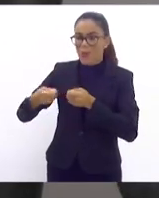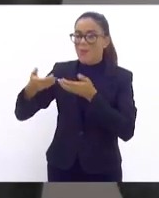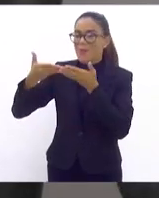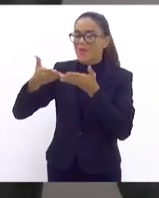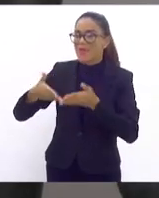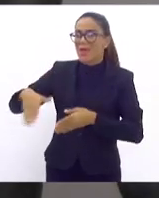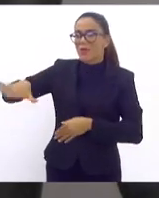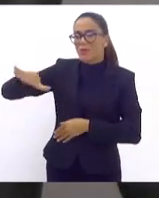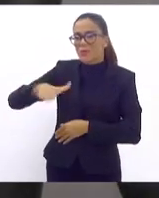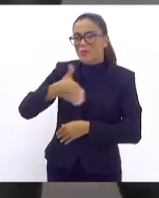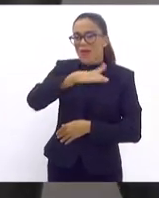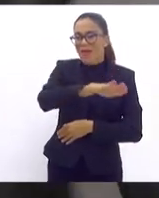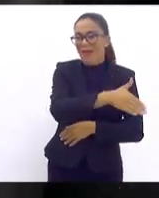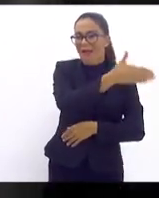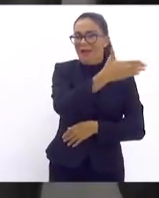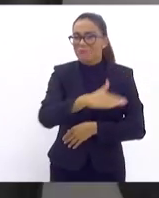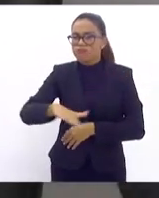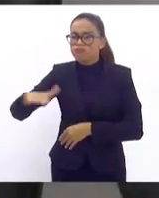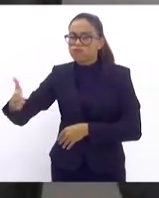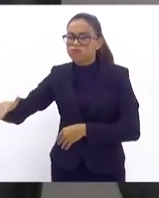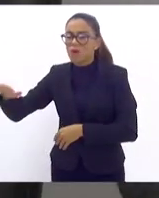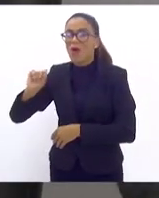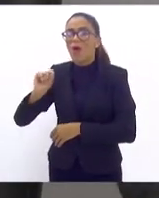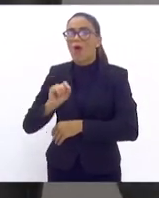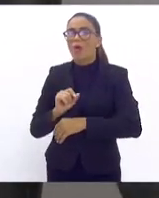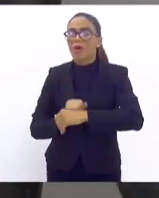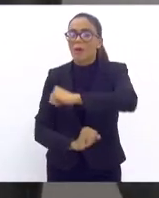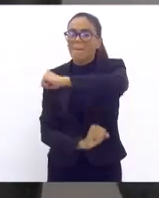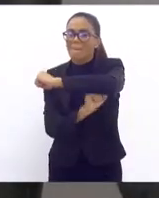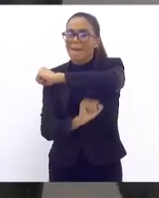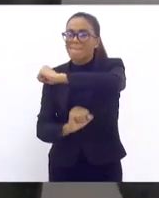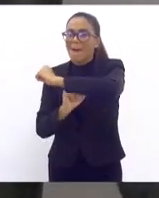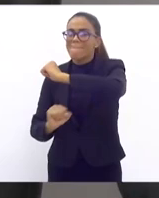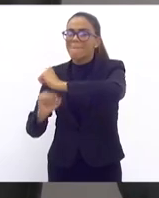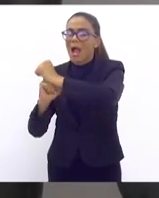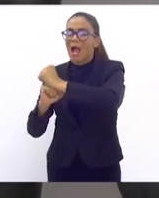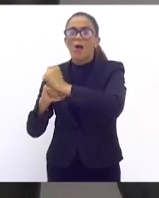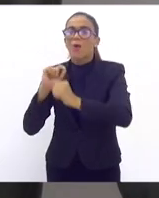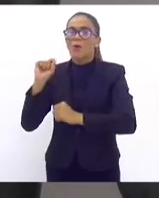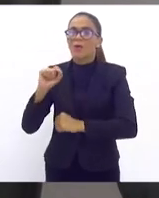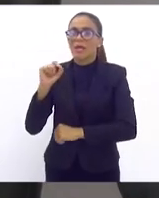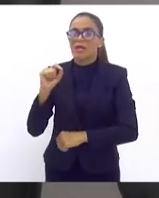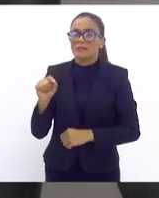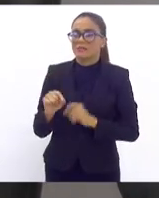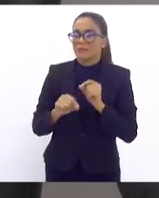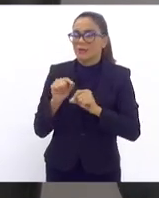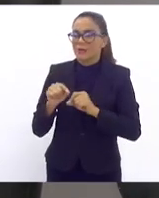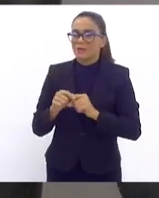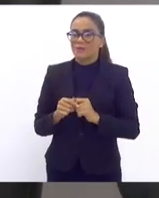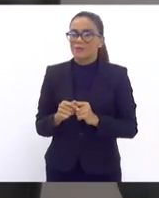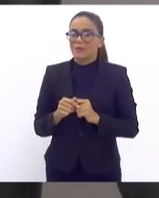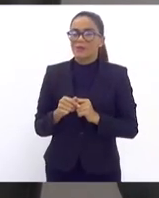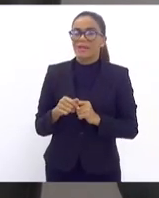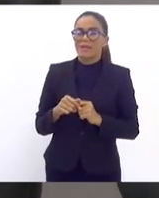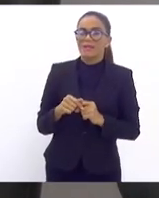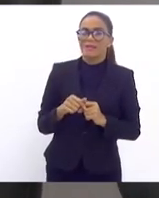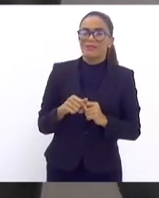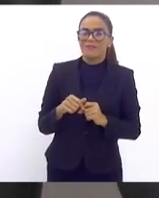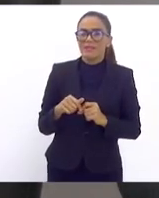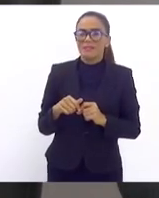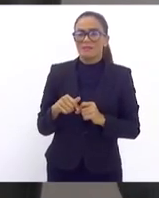está falando de um dos pilares de sustentação econômica mais importante para o nosso Estado. E o cuidado com as